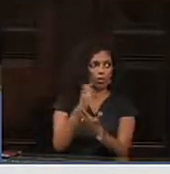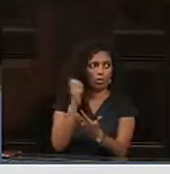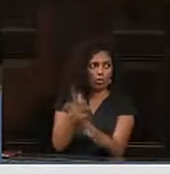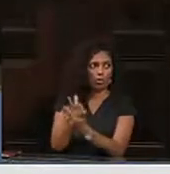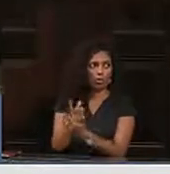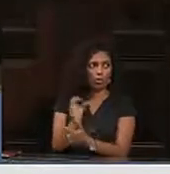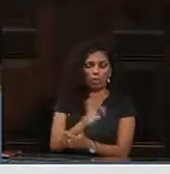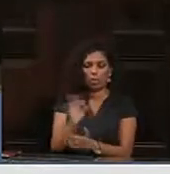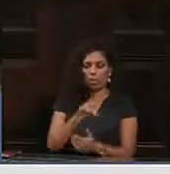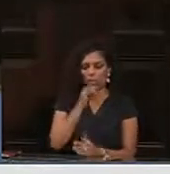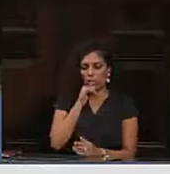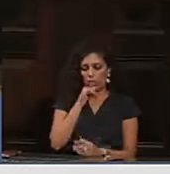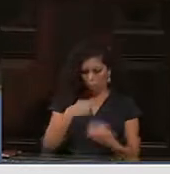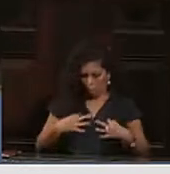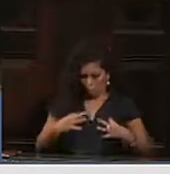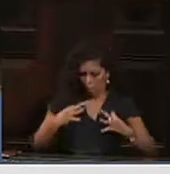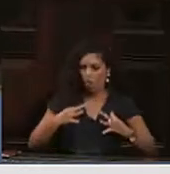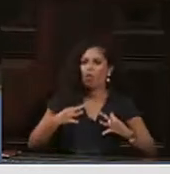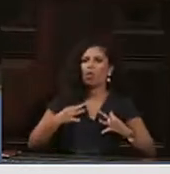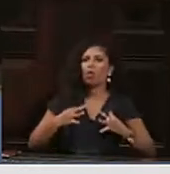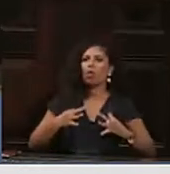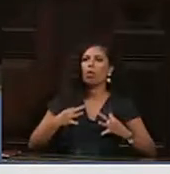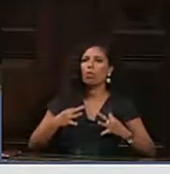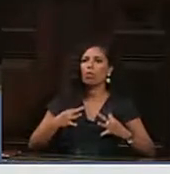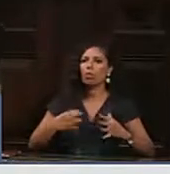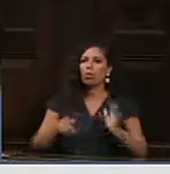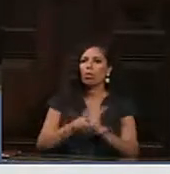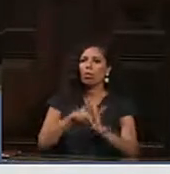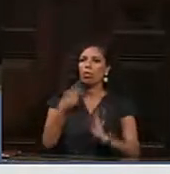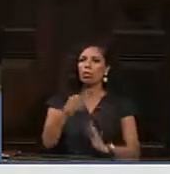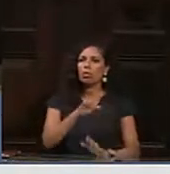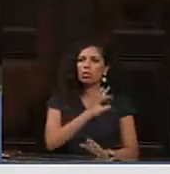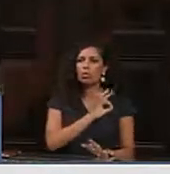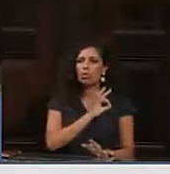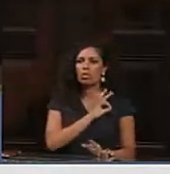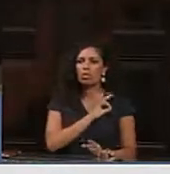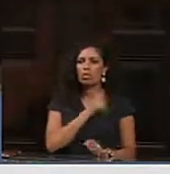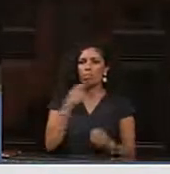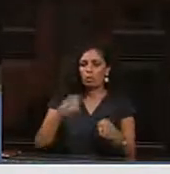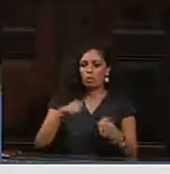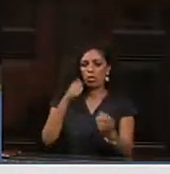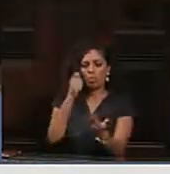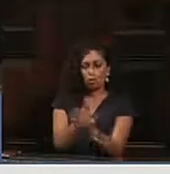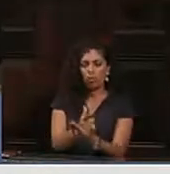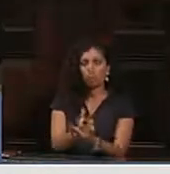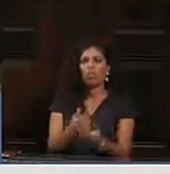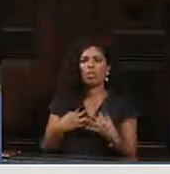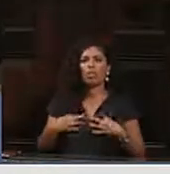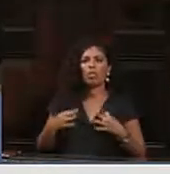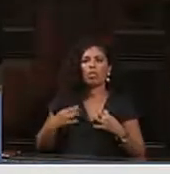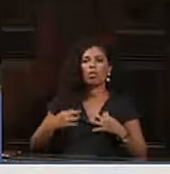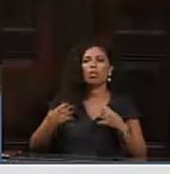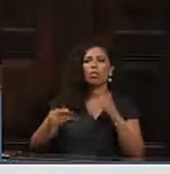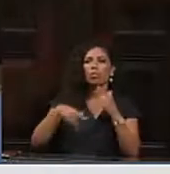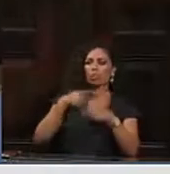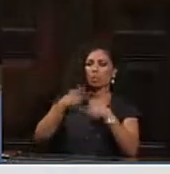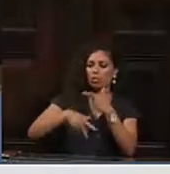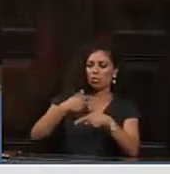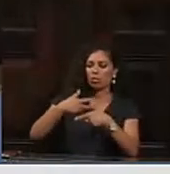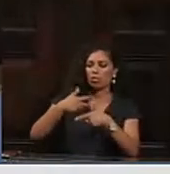farda para o policial militar. O policial militar tem que comprar. O policial militar compra arma, compra cinto, compra colete. O policial militar compra isso